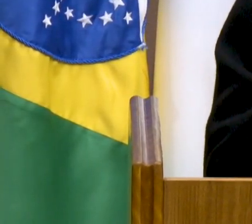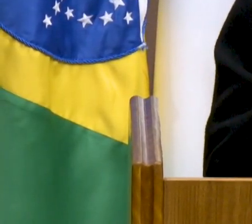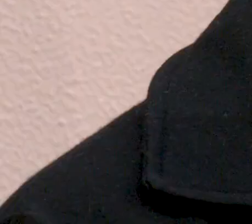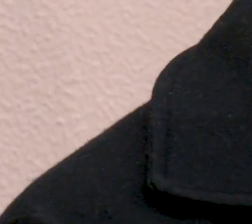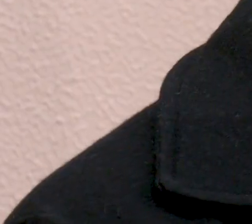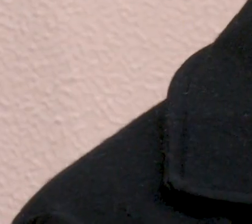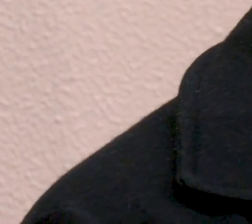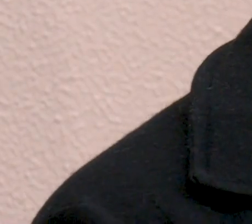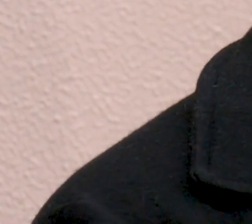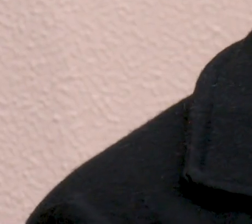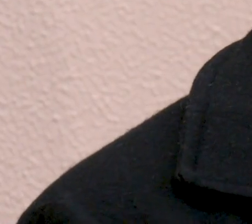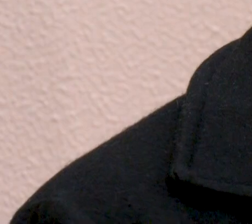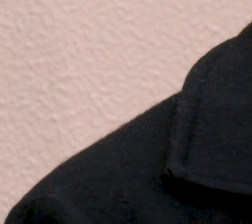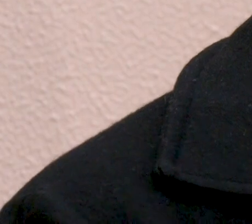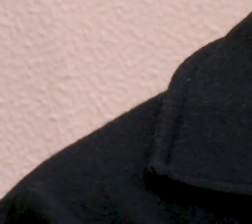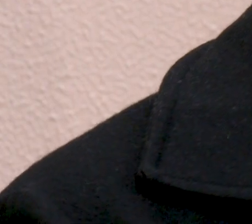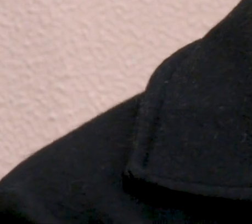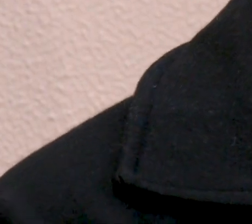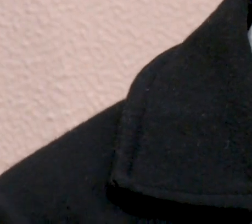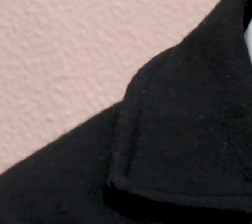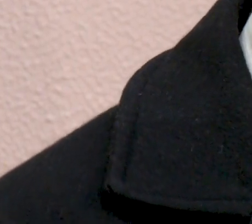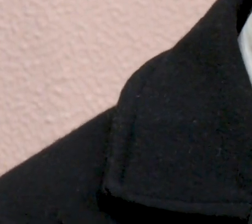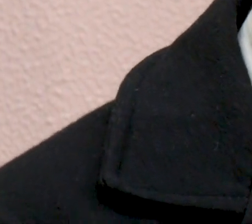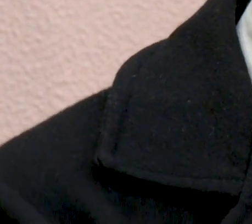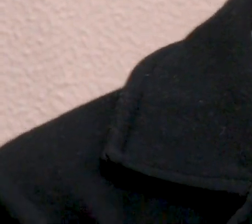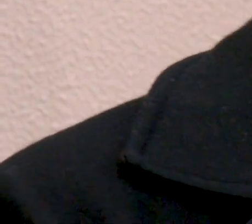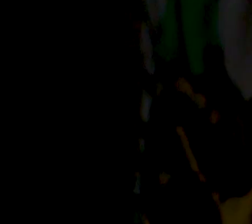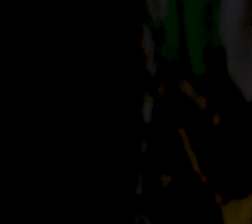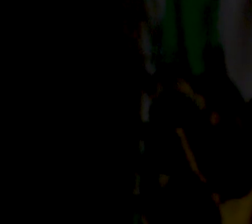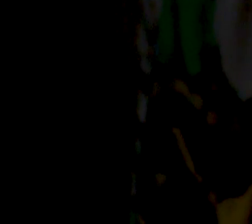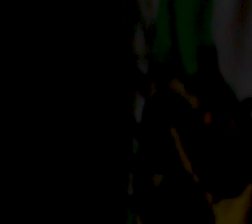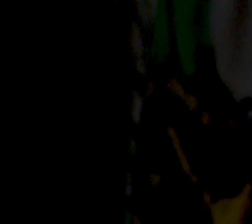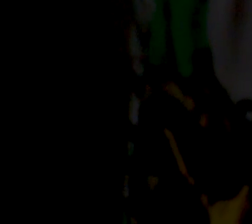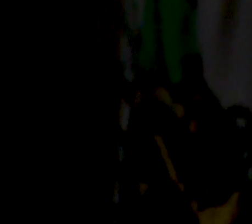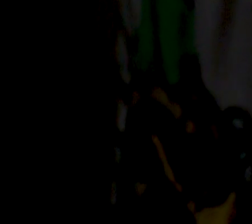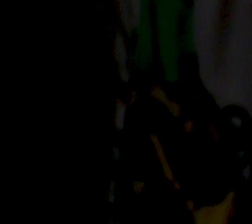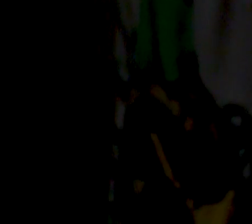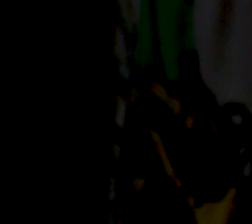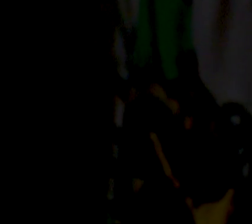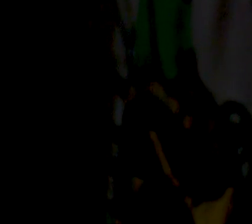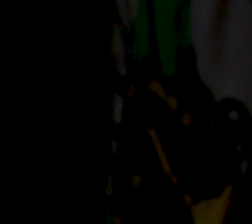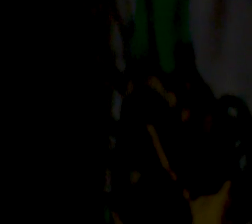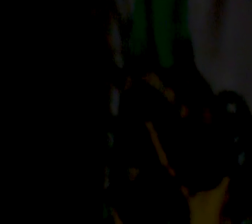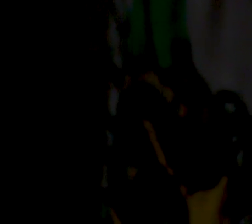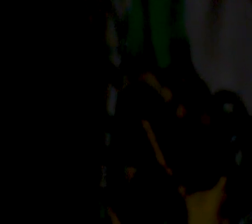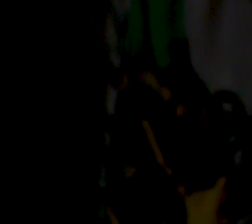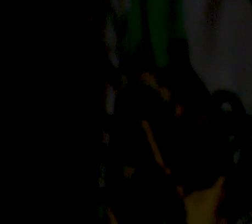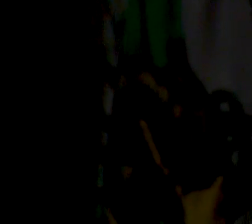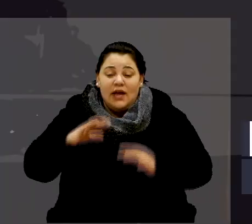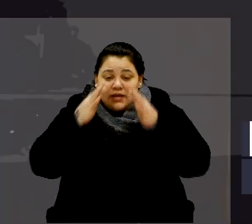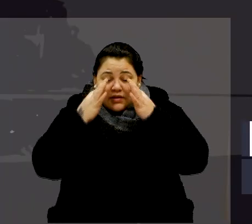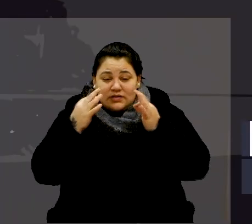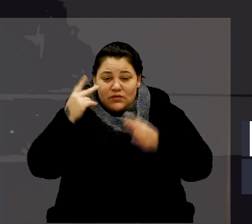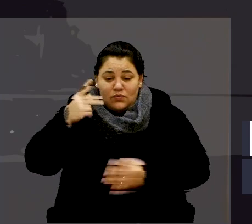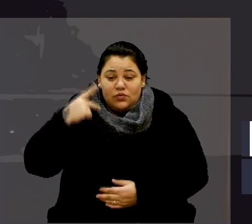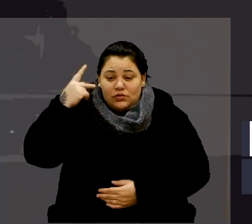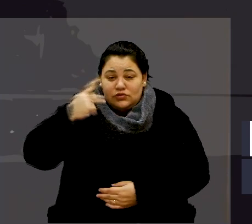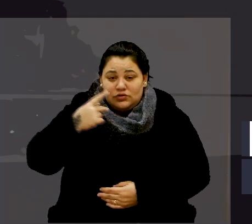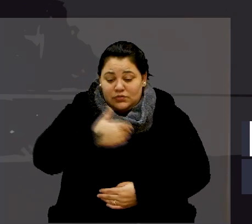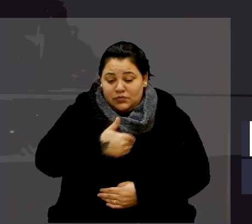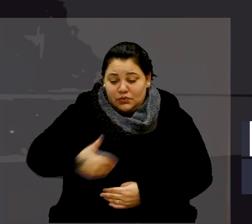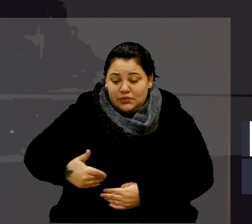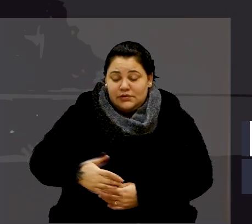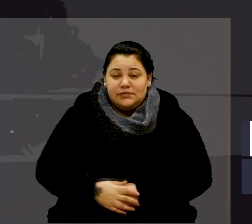10%. Ele também pediu pela criação de políticas públicas que apoiem a população masculina na questão de saúde mental. Grande parte